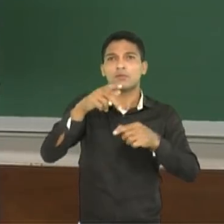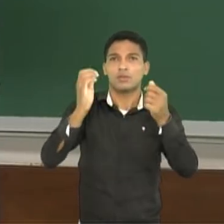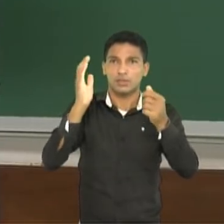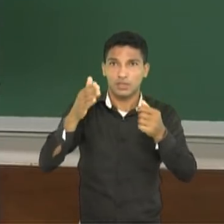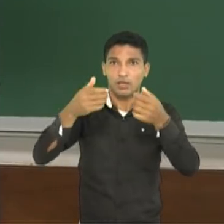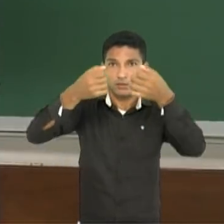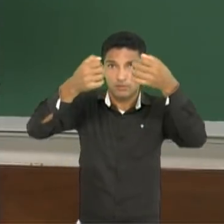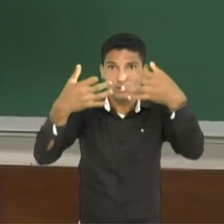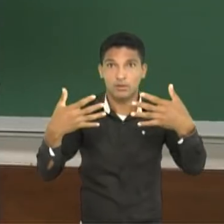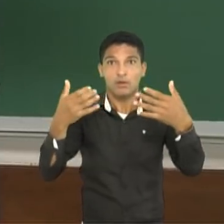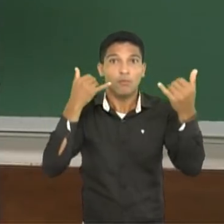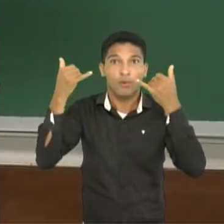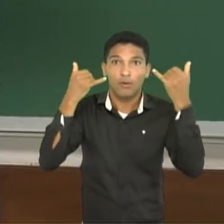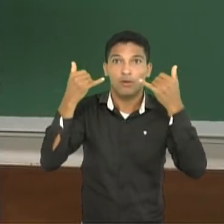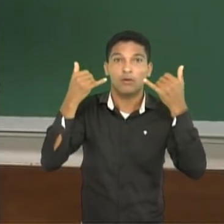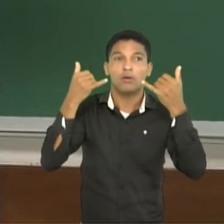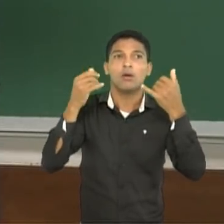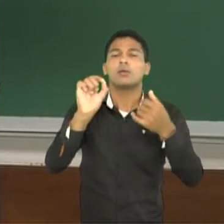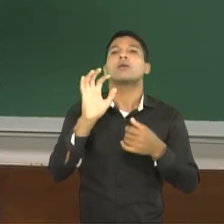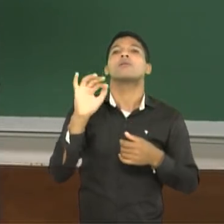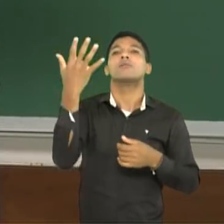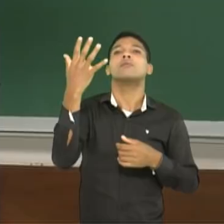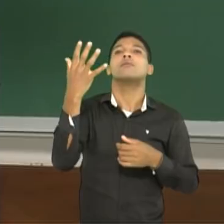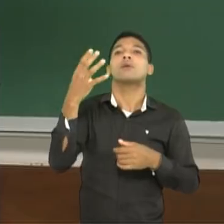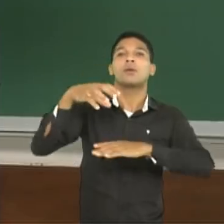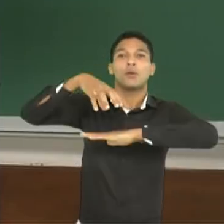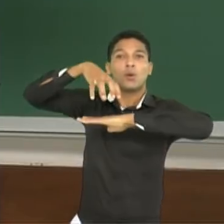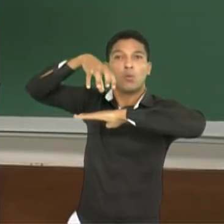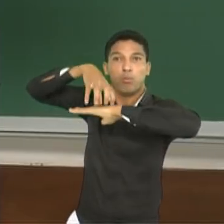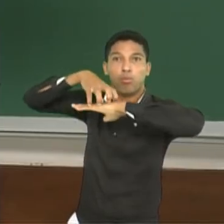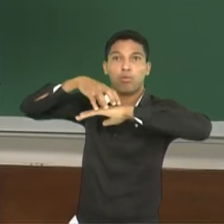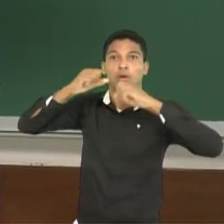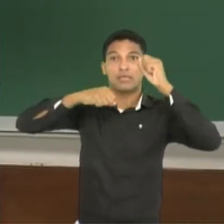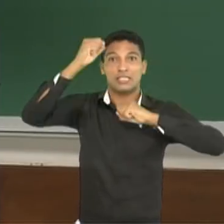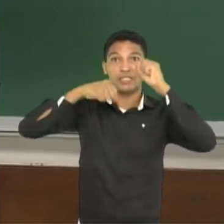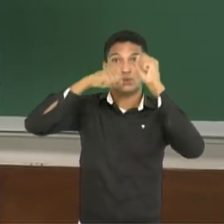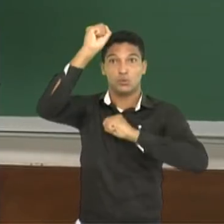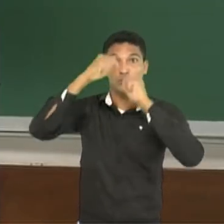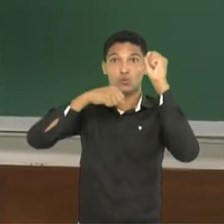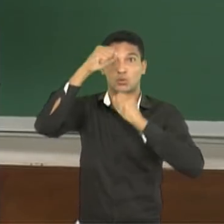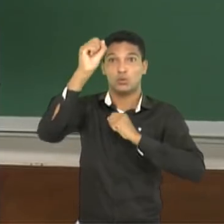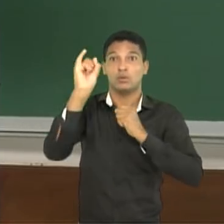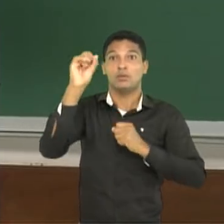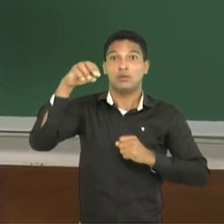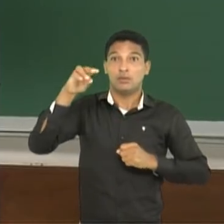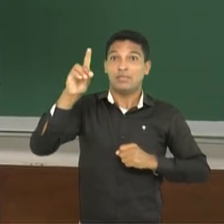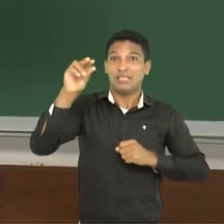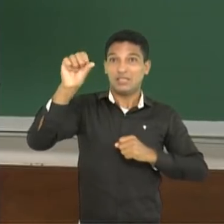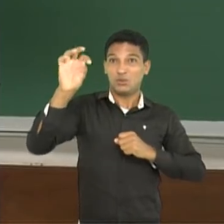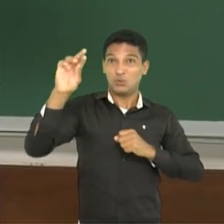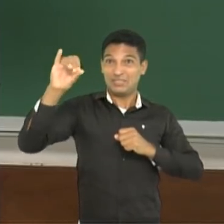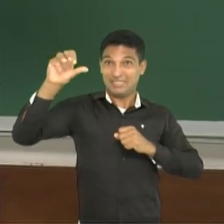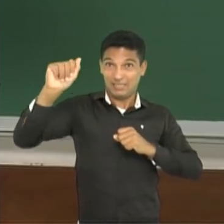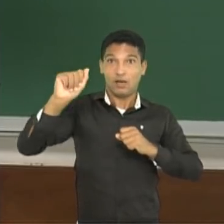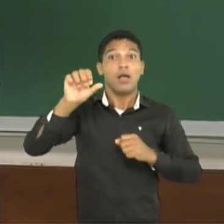o gráfico trazia para nós. E o que aconteceu com a indústria na região Sul nesse período ali de 96 a 2011? Fatores que influenciaram